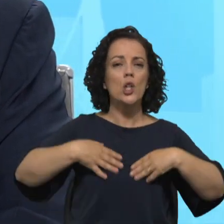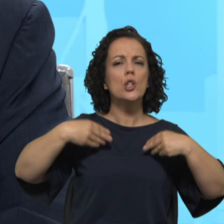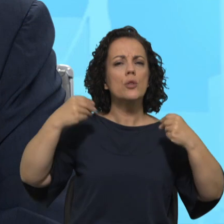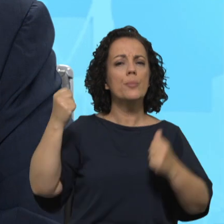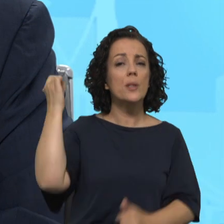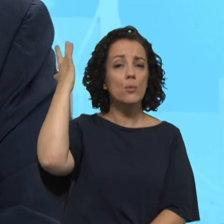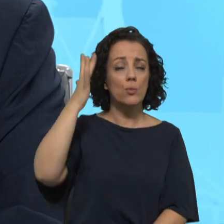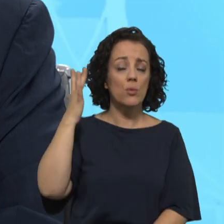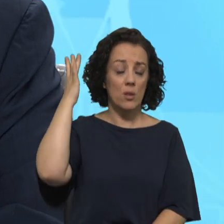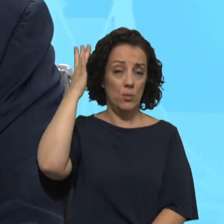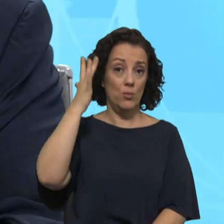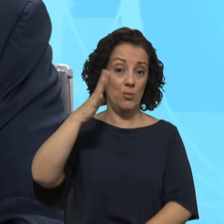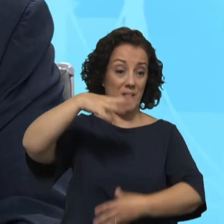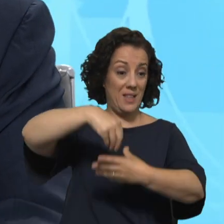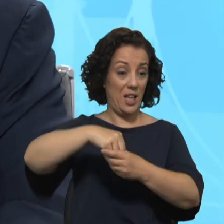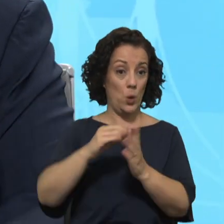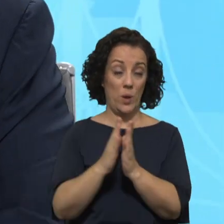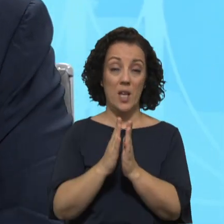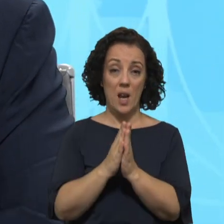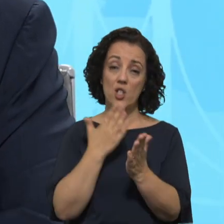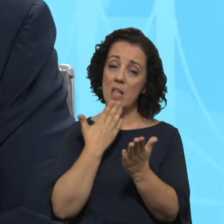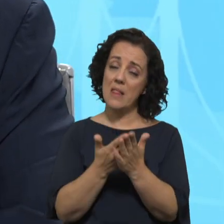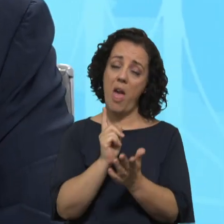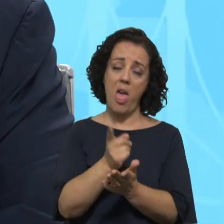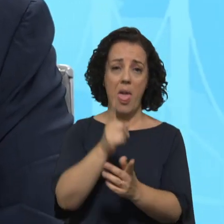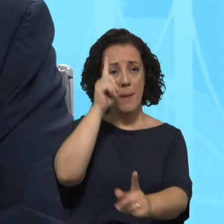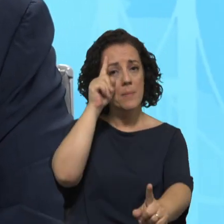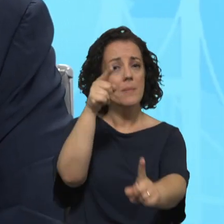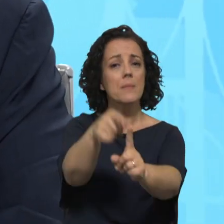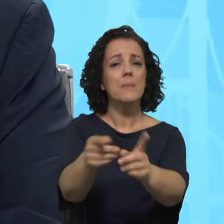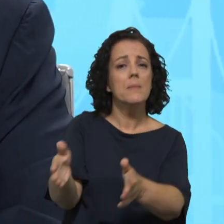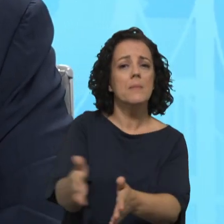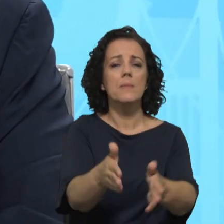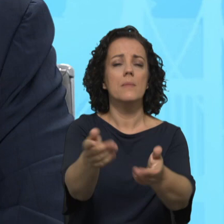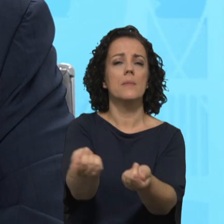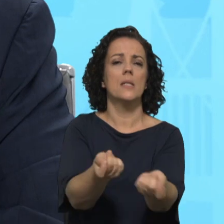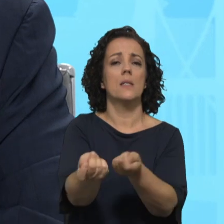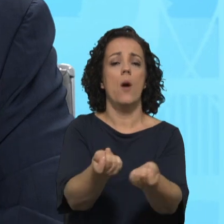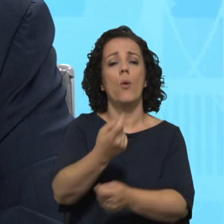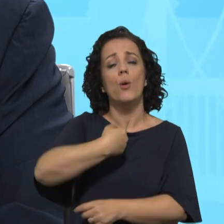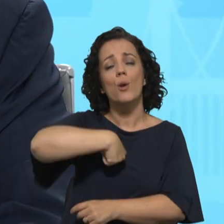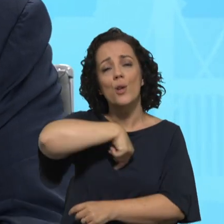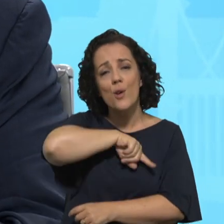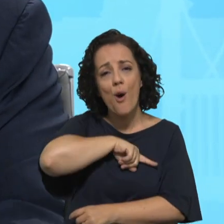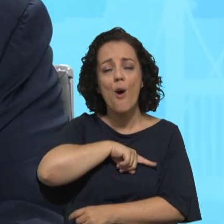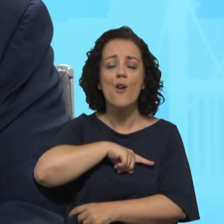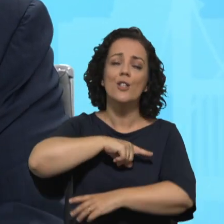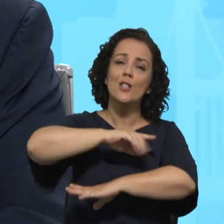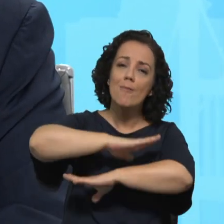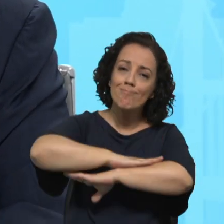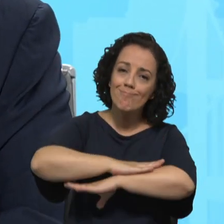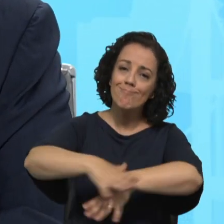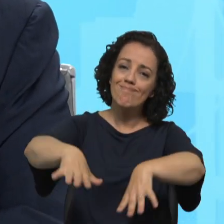da Igreja é que conduz a missão. E a nós cabe-nos essa docilidade, que é um exercício